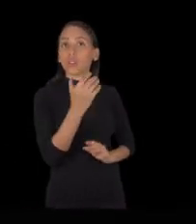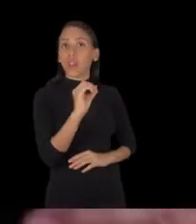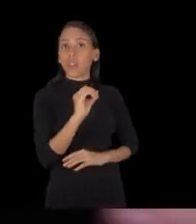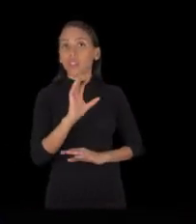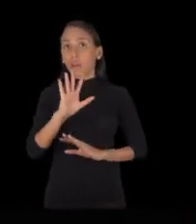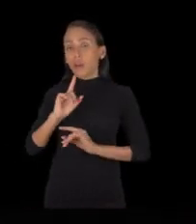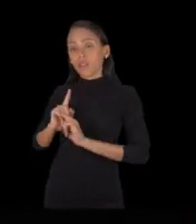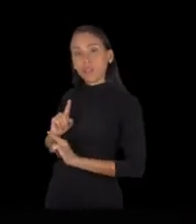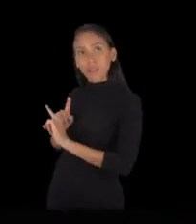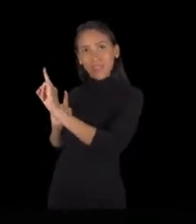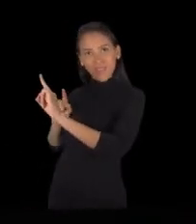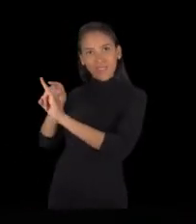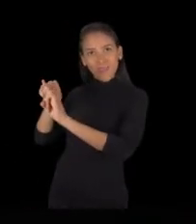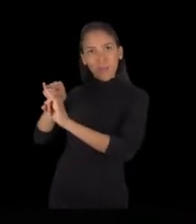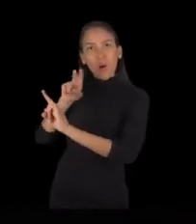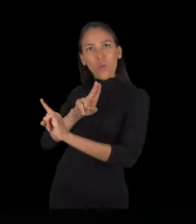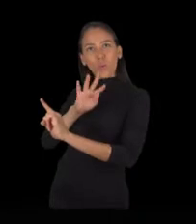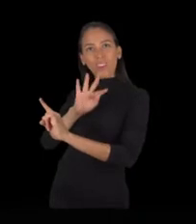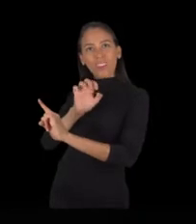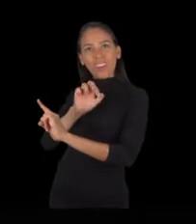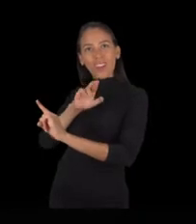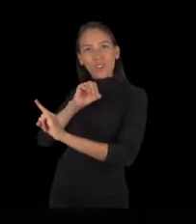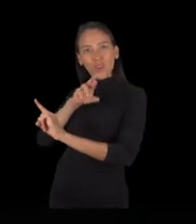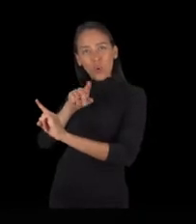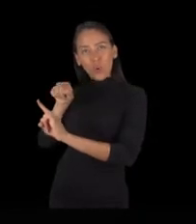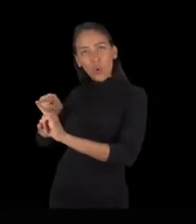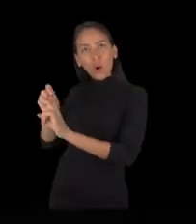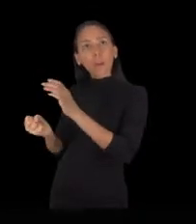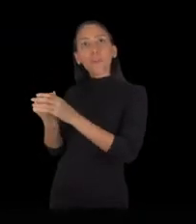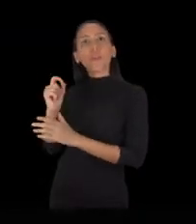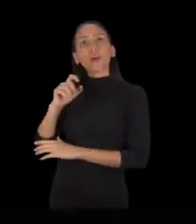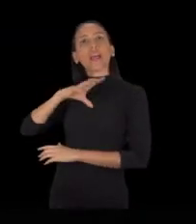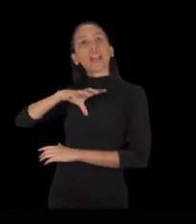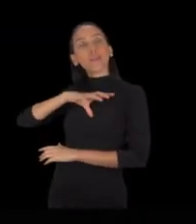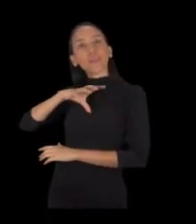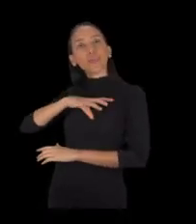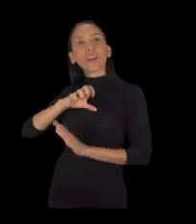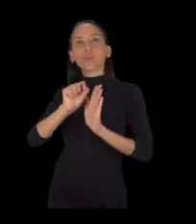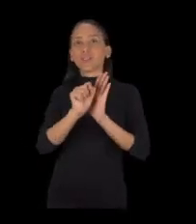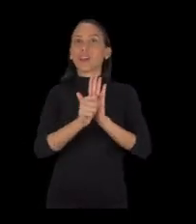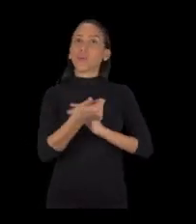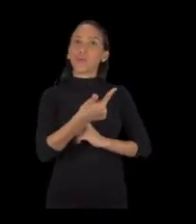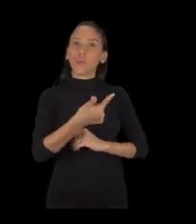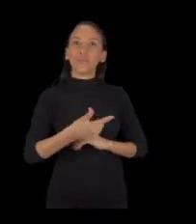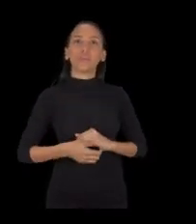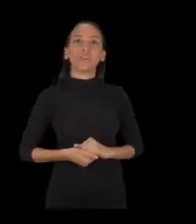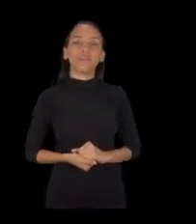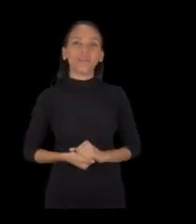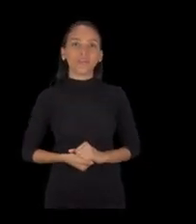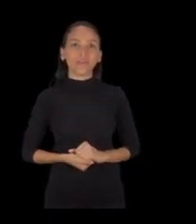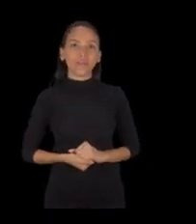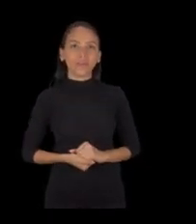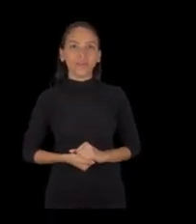Espanha Ulterior veio o português no século XII.